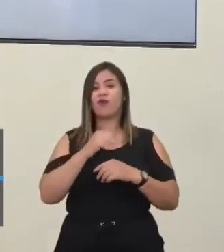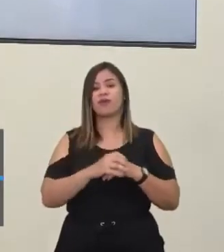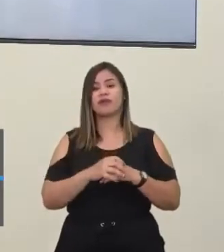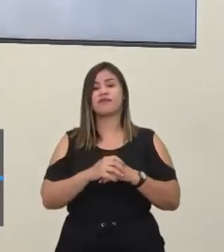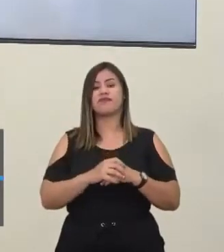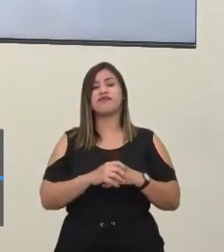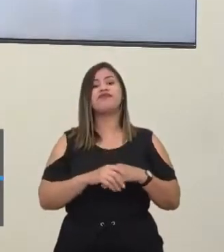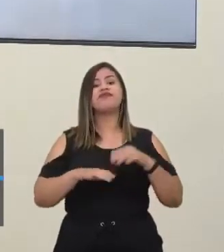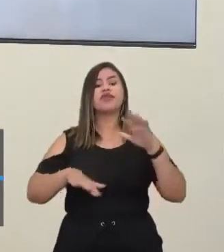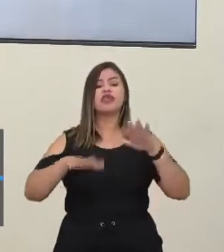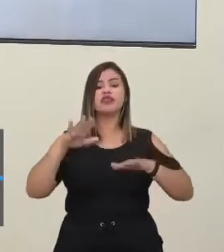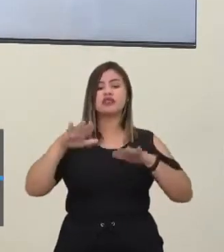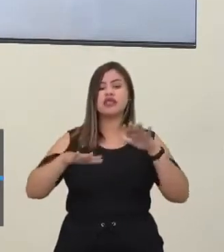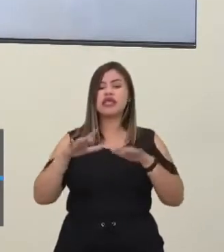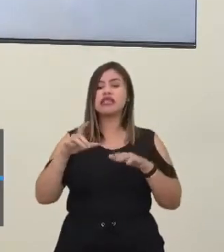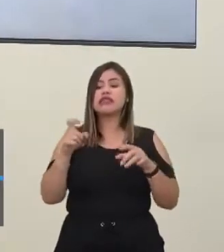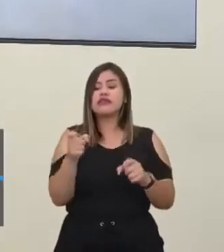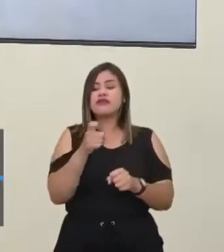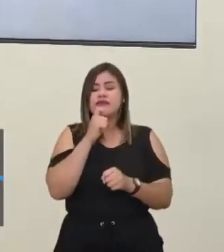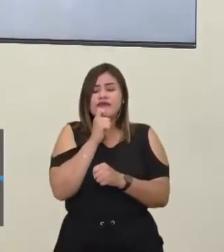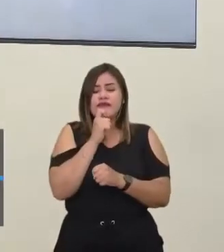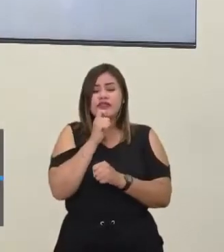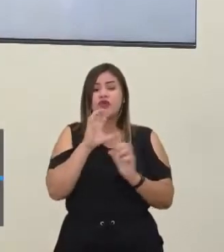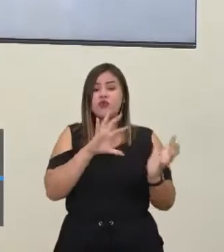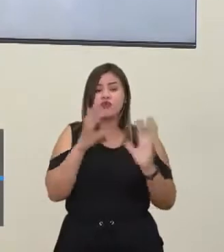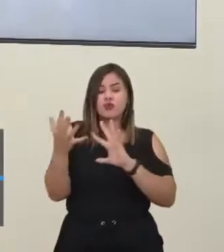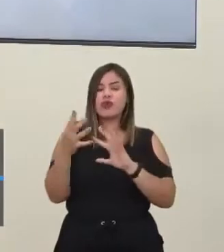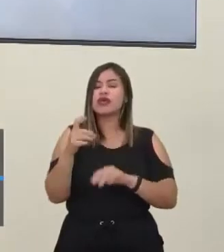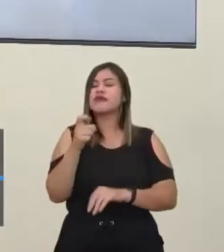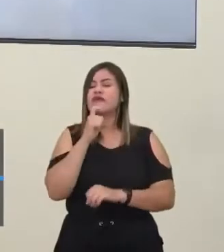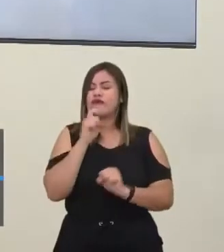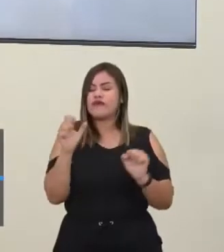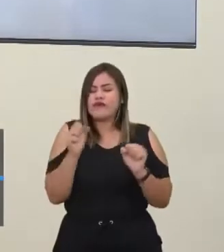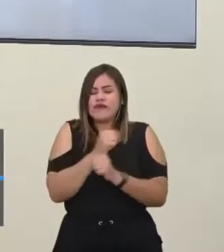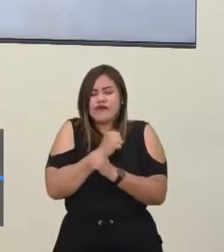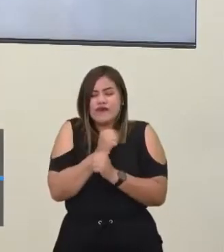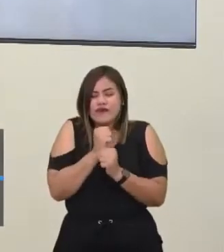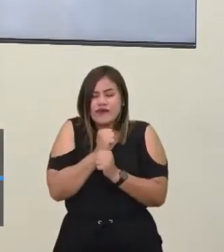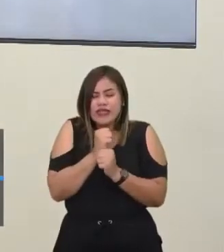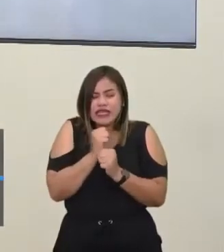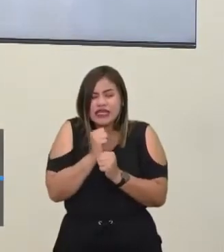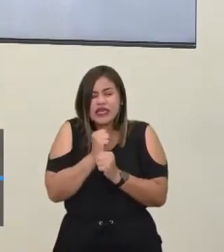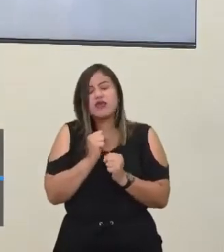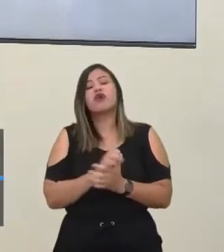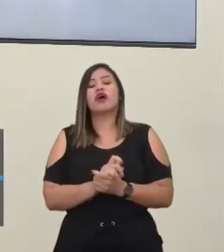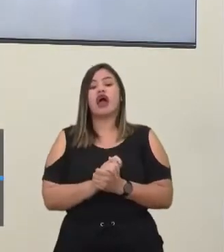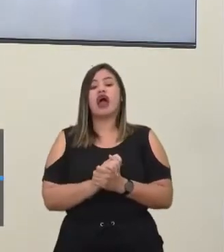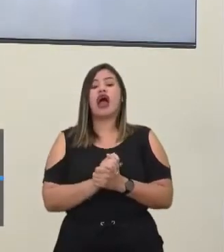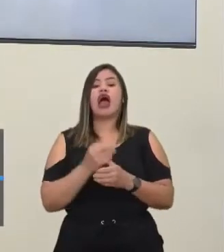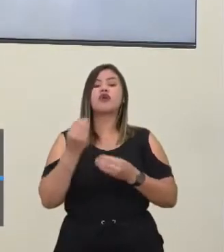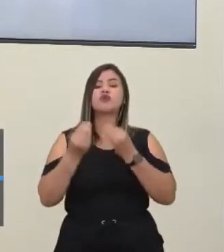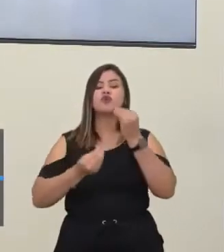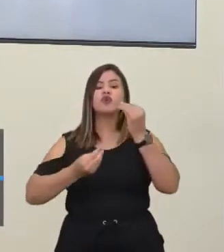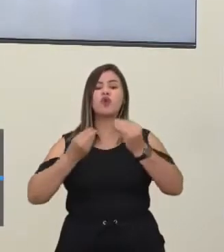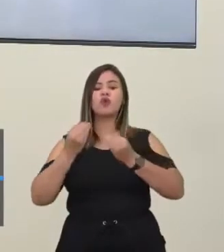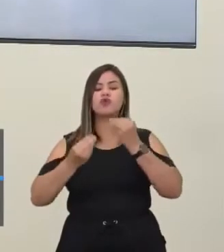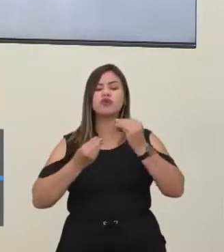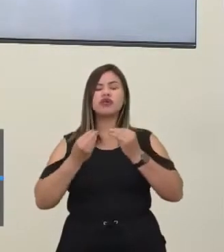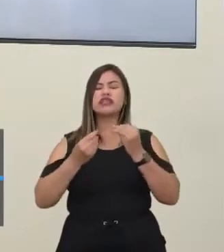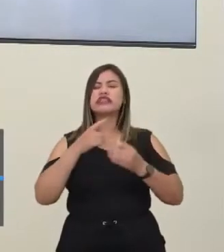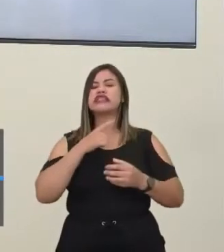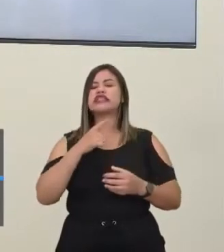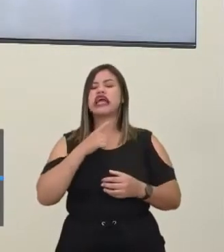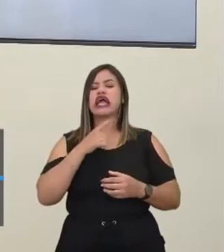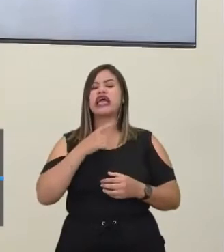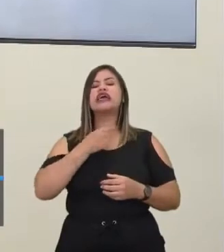mais frio o clima, a gente já viu isso em outras aulas também, né, por uma questão até de, como eu posso dizer,